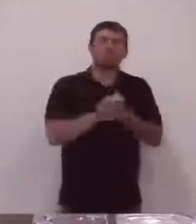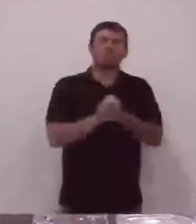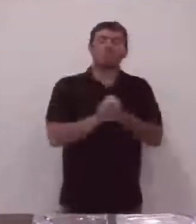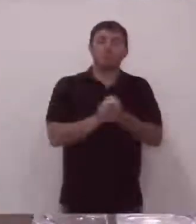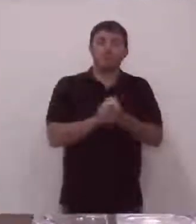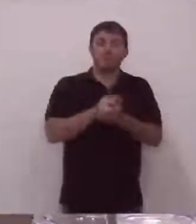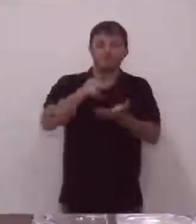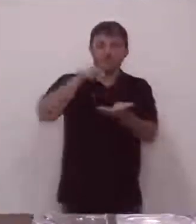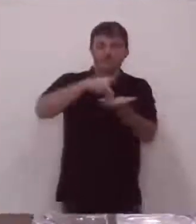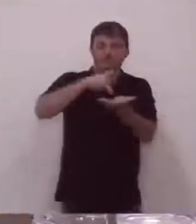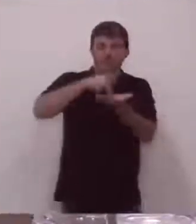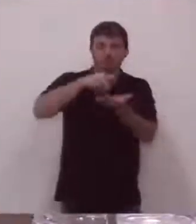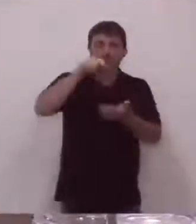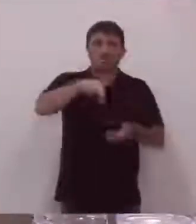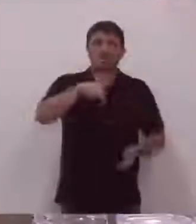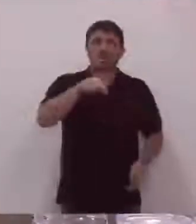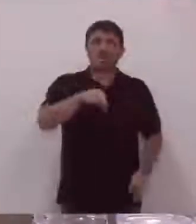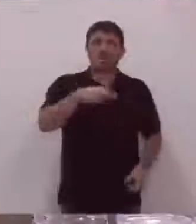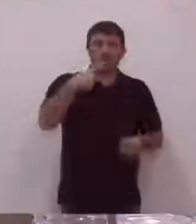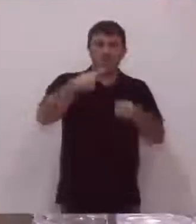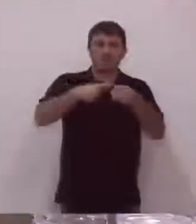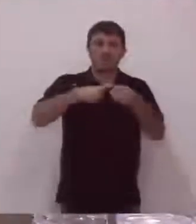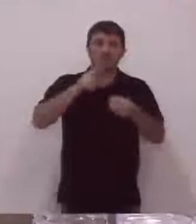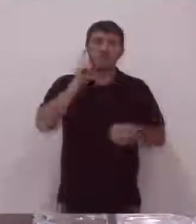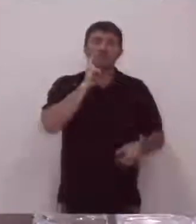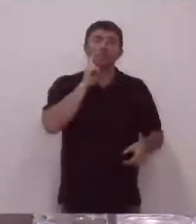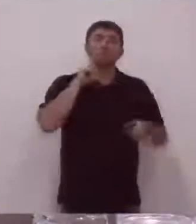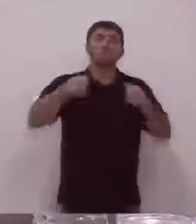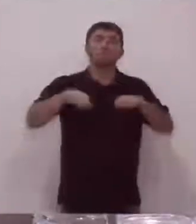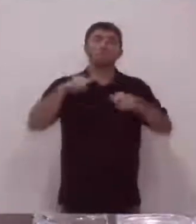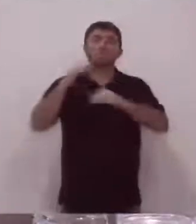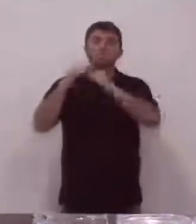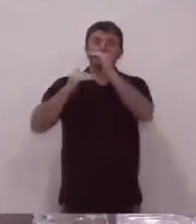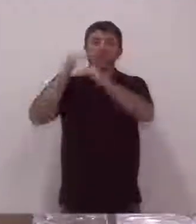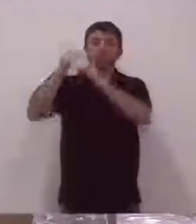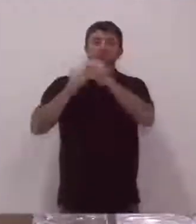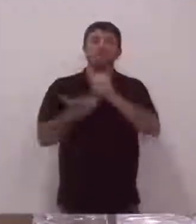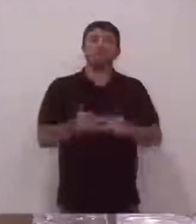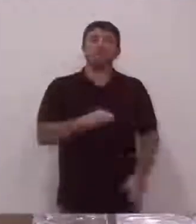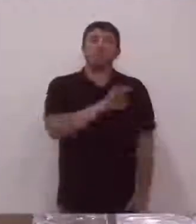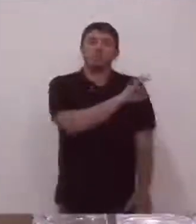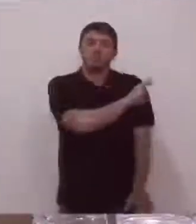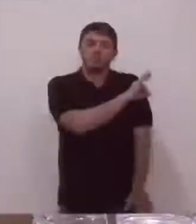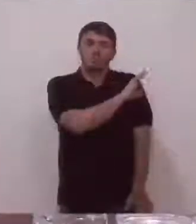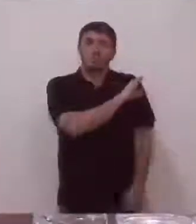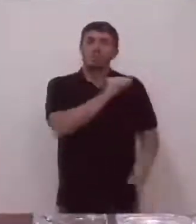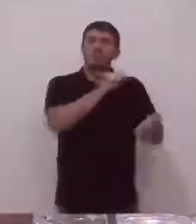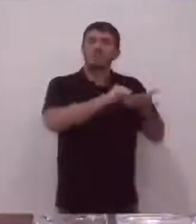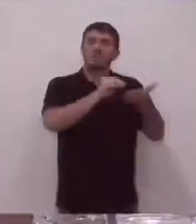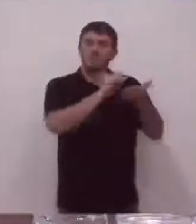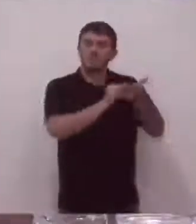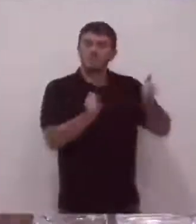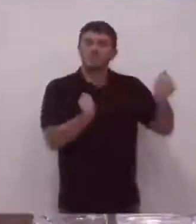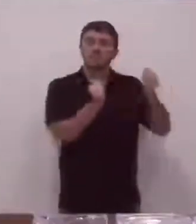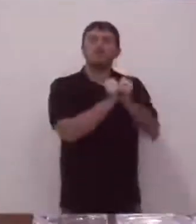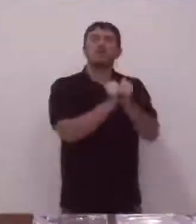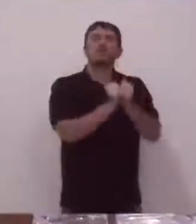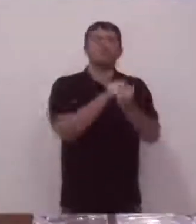precisa alavancar. O prefeito, seus secretários, seus auxiliares diretos precisam, de fato, ir ao